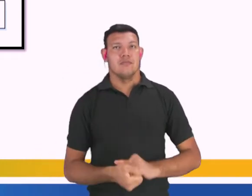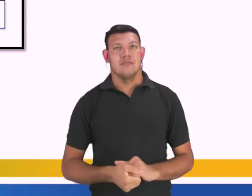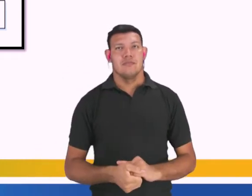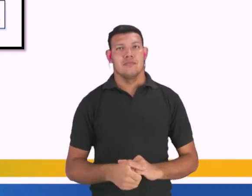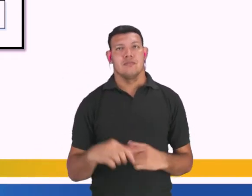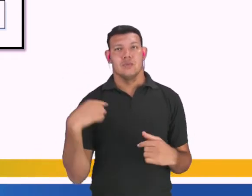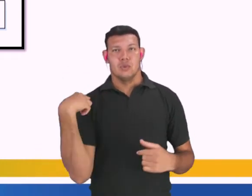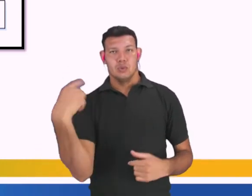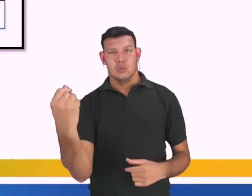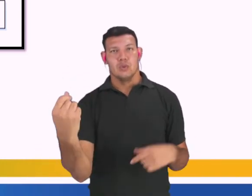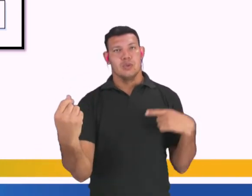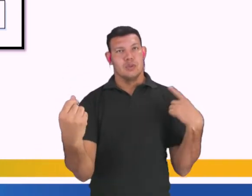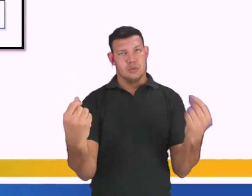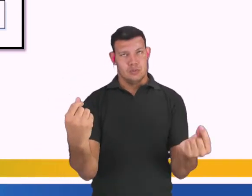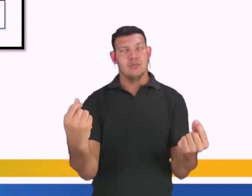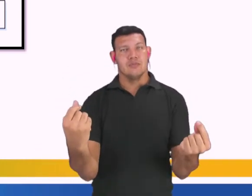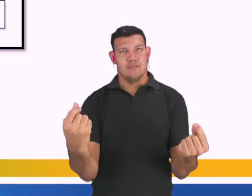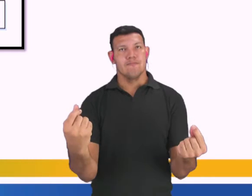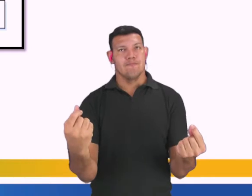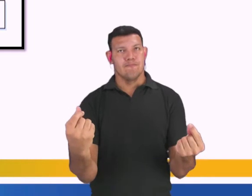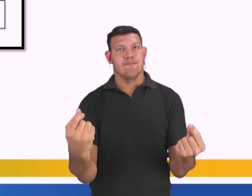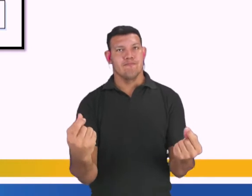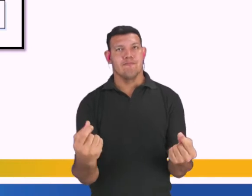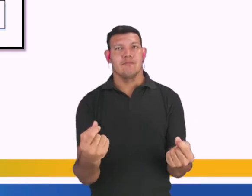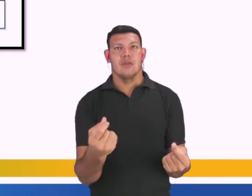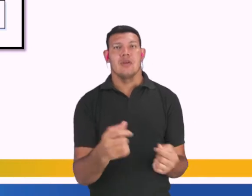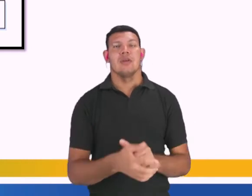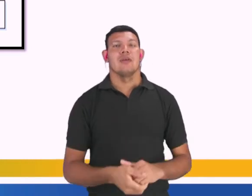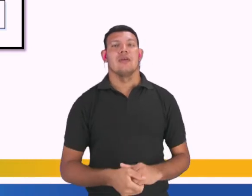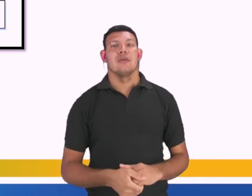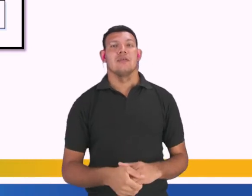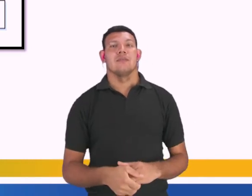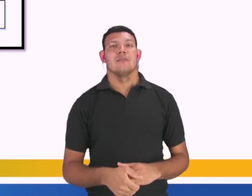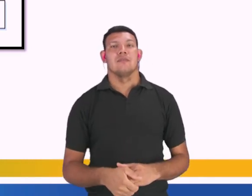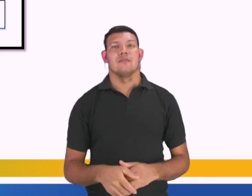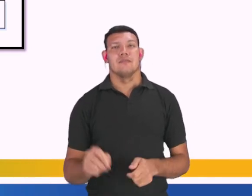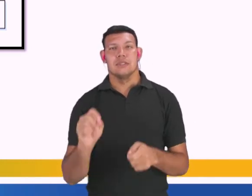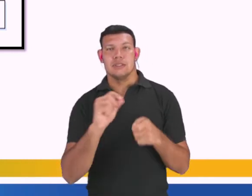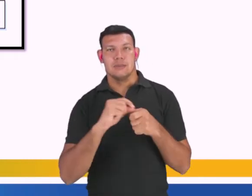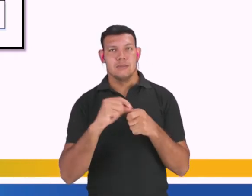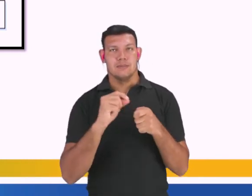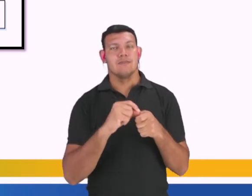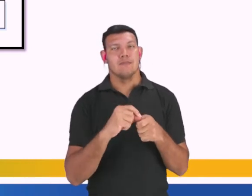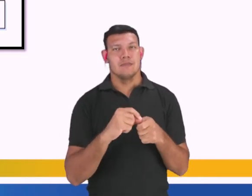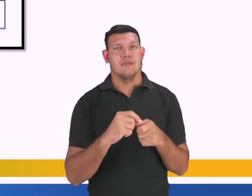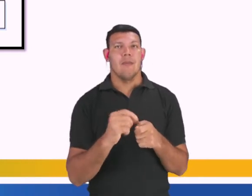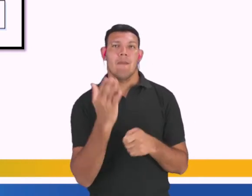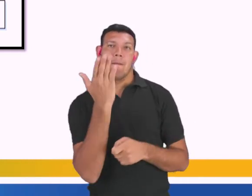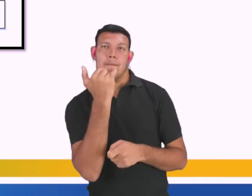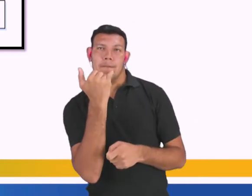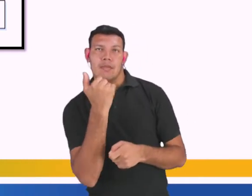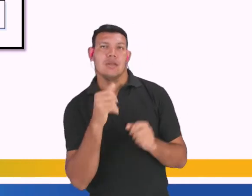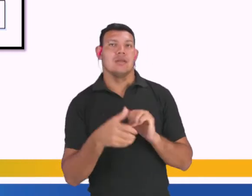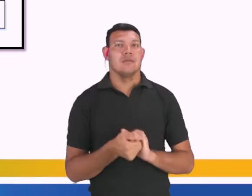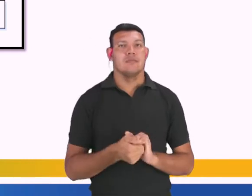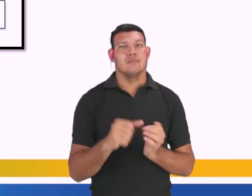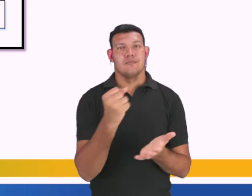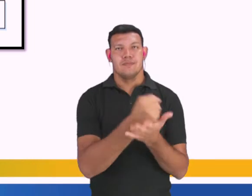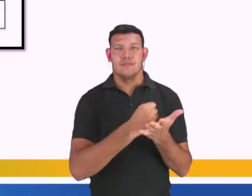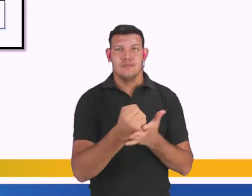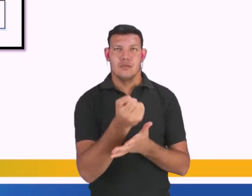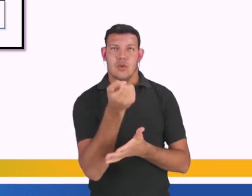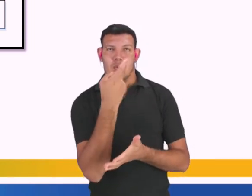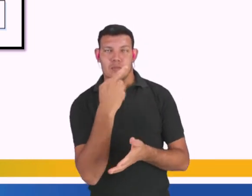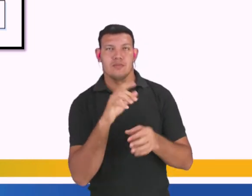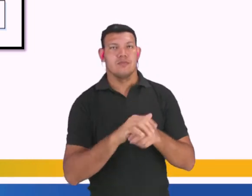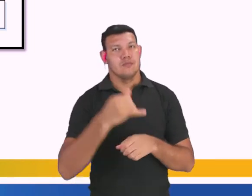da reação na produção de alimentos e também na produção de remédios que são utilizados, né, no